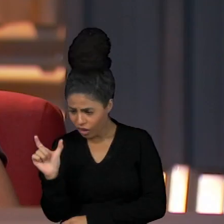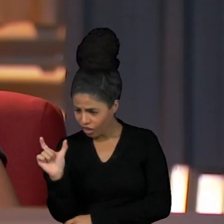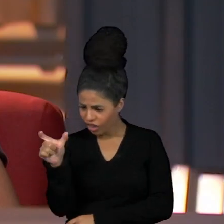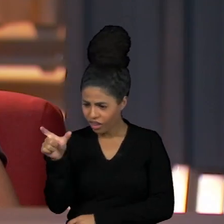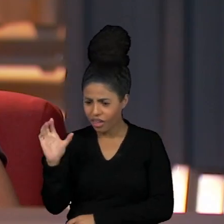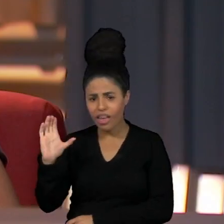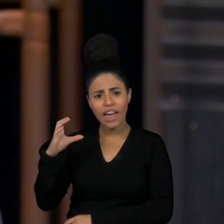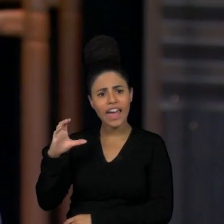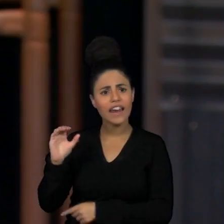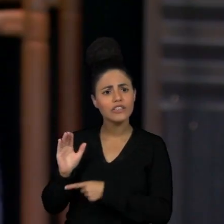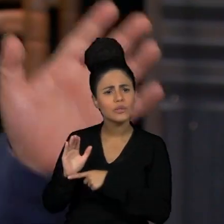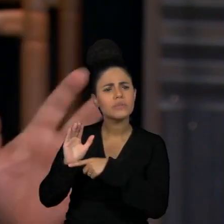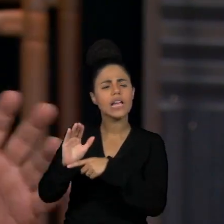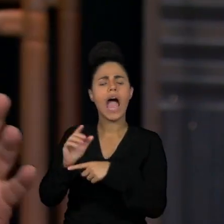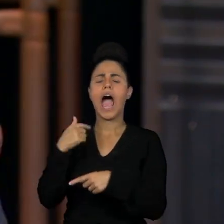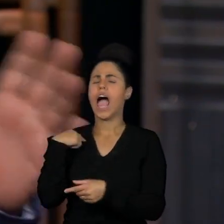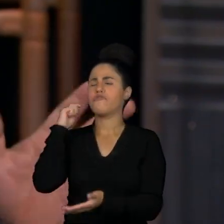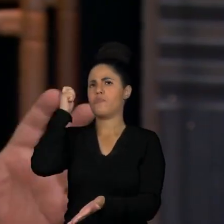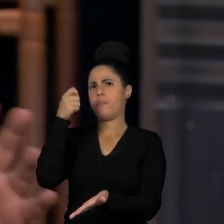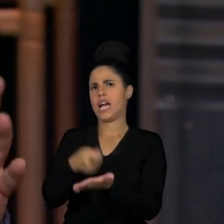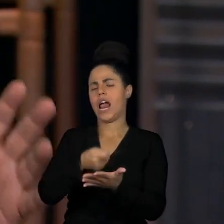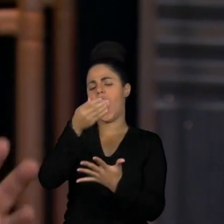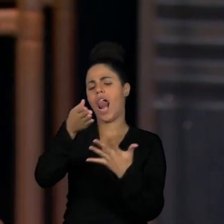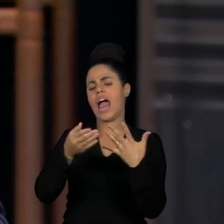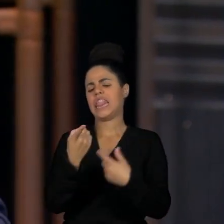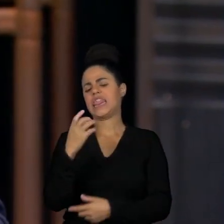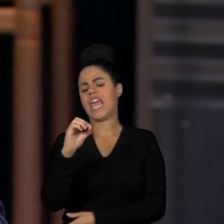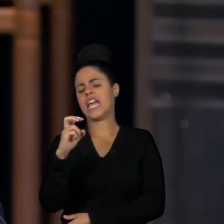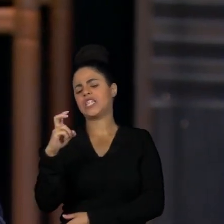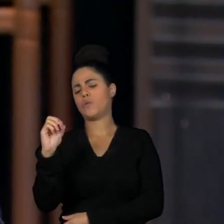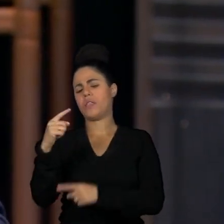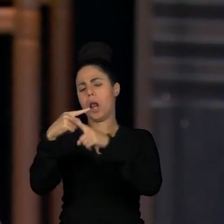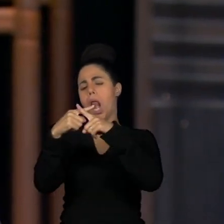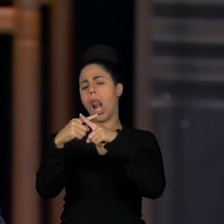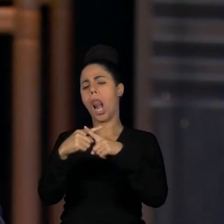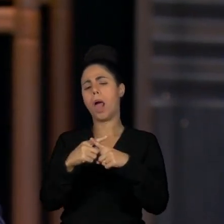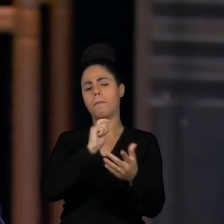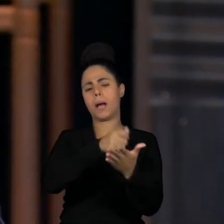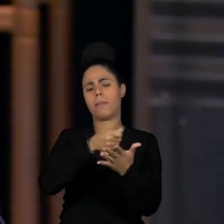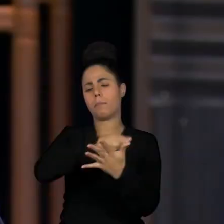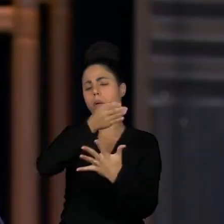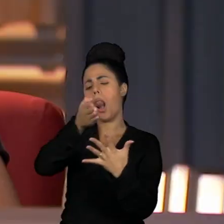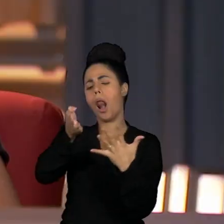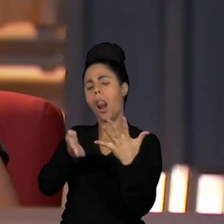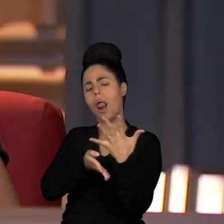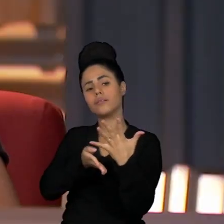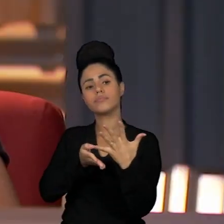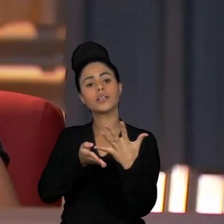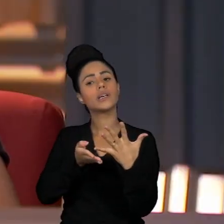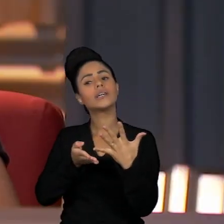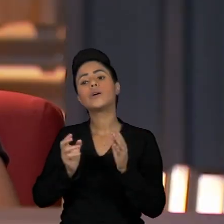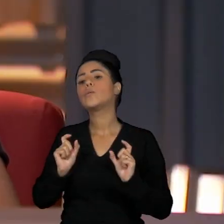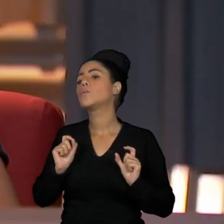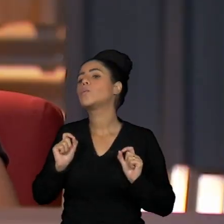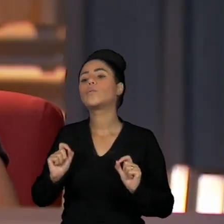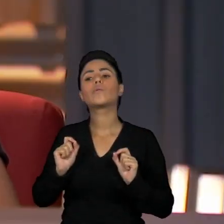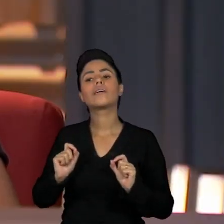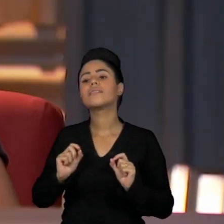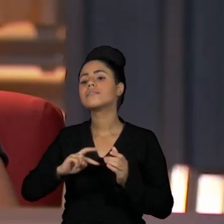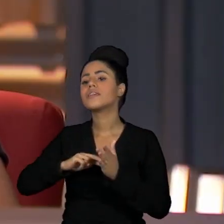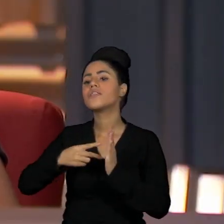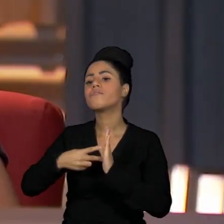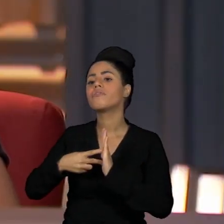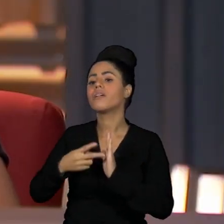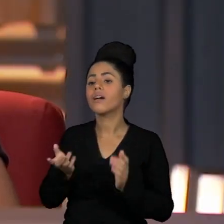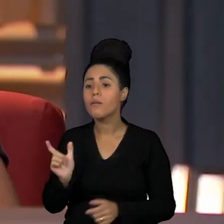é pensado assim, vou pagar em 10, 50 vezes. Exato. O que é crédito? Olha, o crédito é um dinheiro que